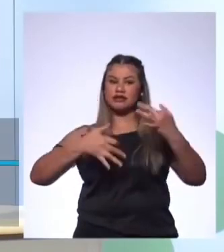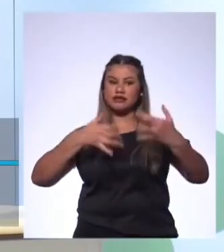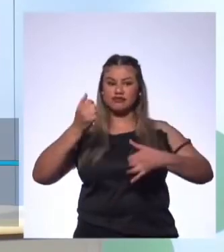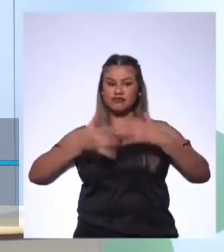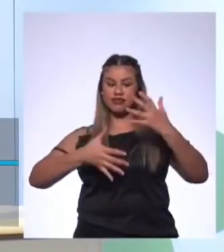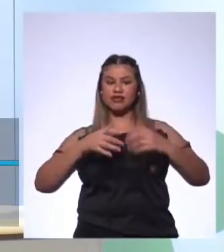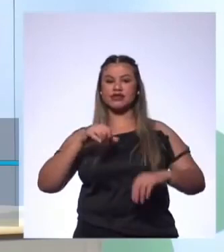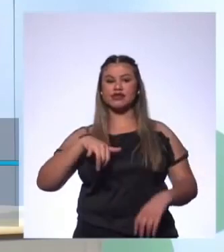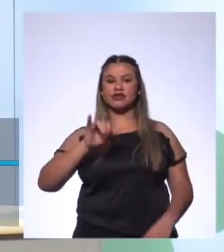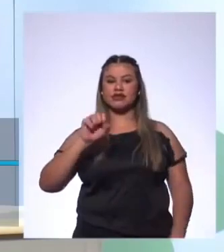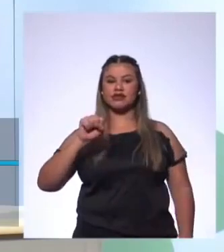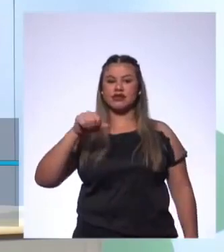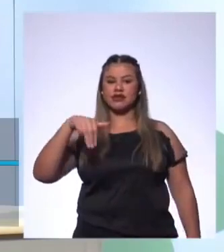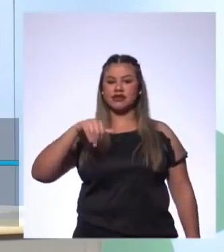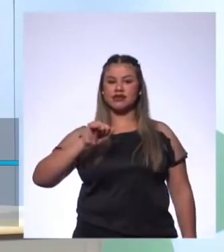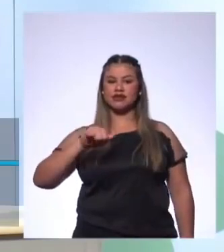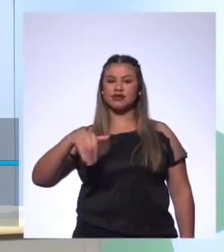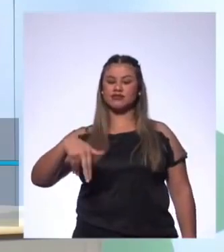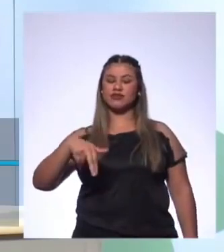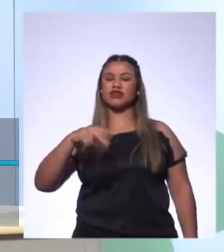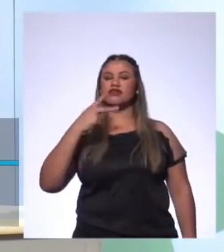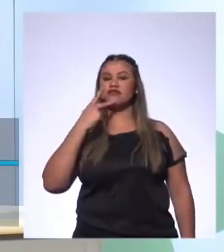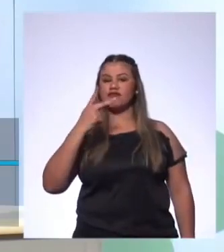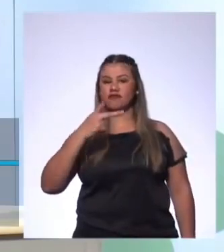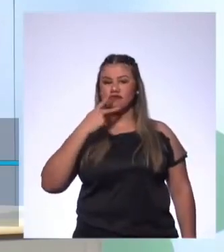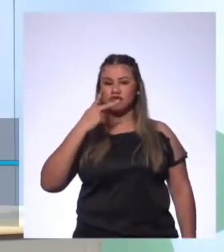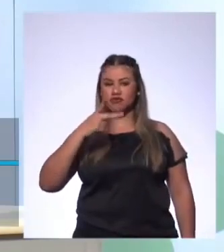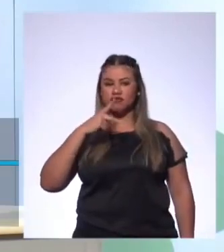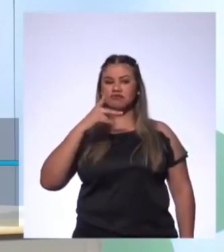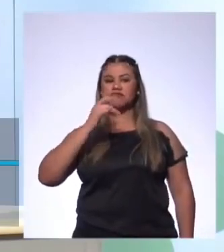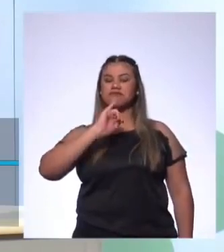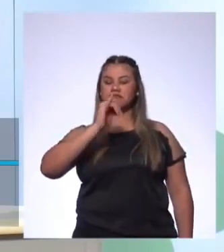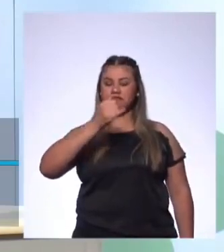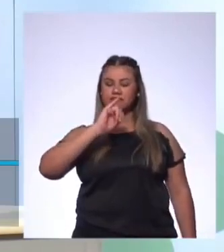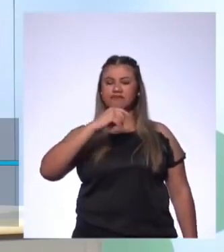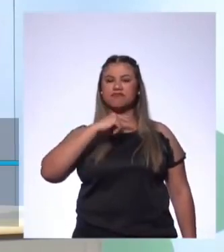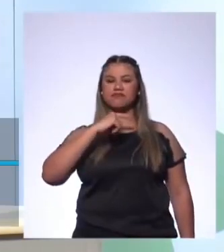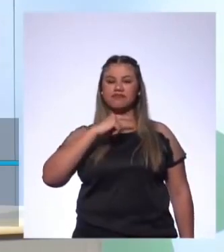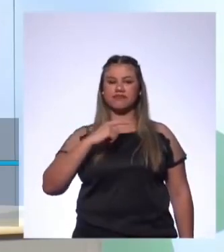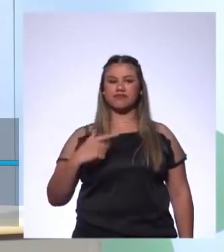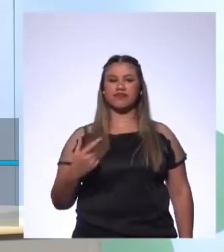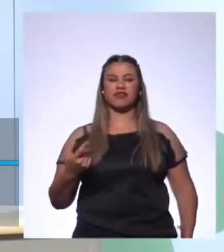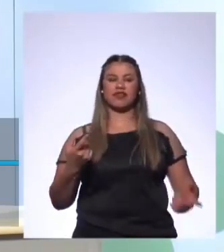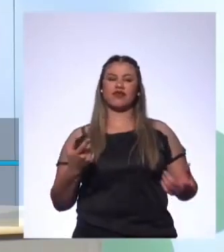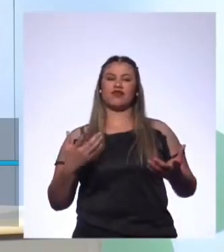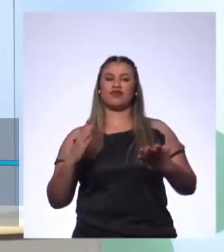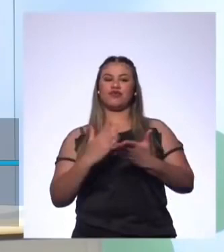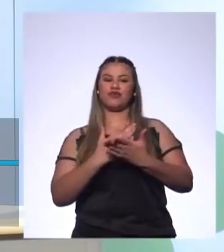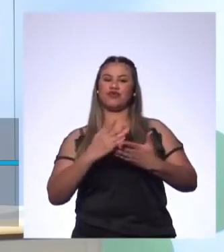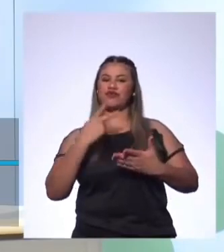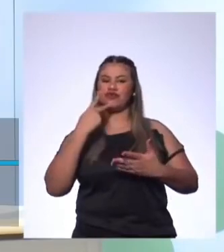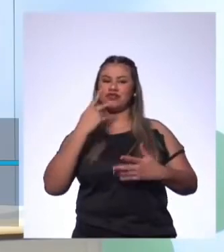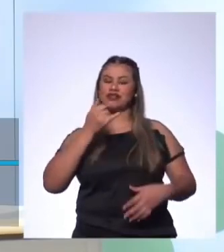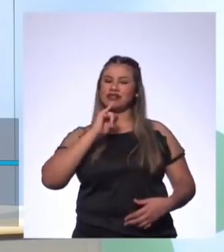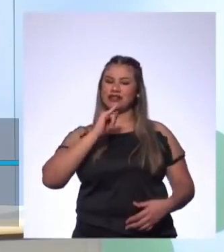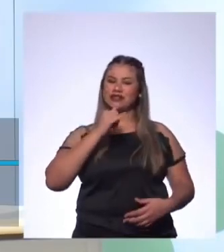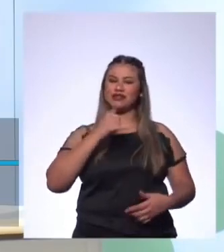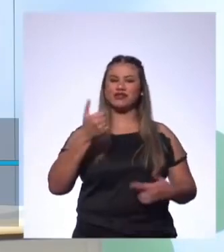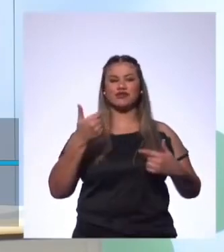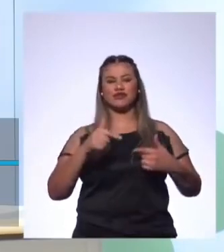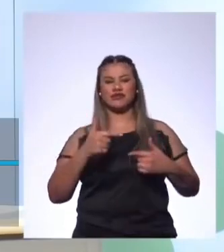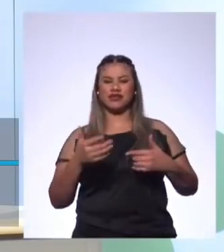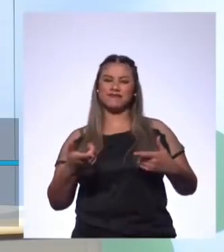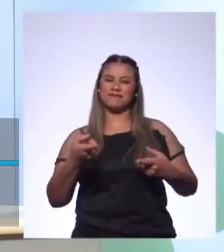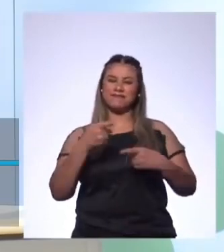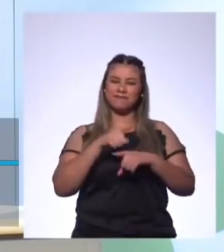Yasmin sim, porque o narrador cita o que vem contando. Então, eles estão meio com contraditório. Outros estão falando que não tem narrador. Confundir um